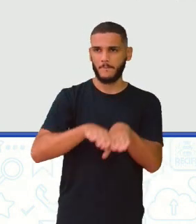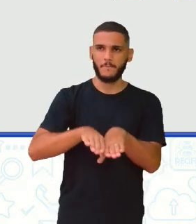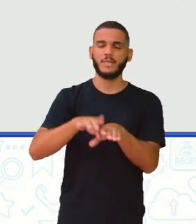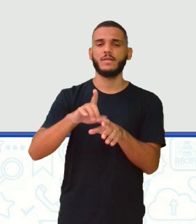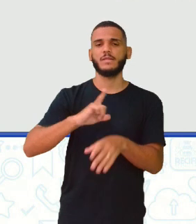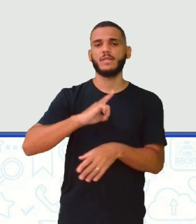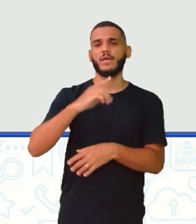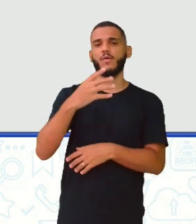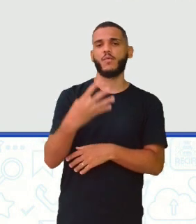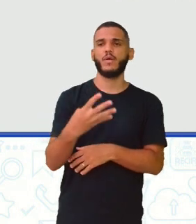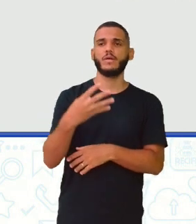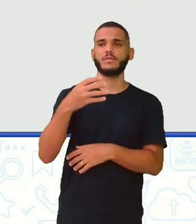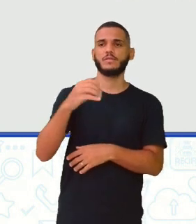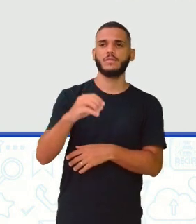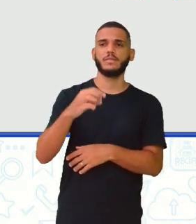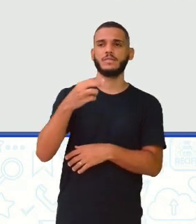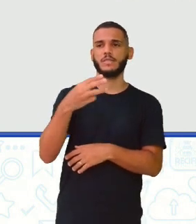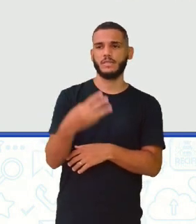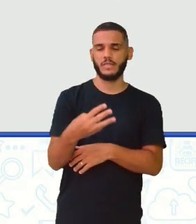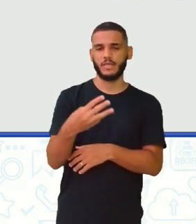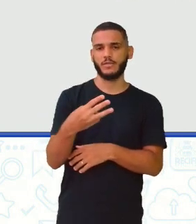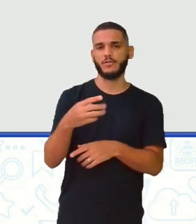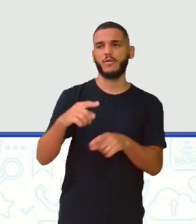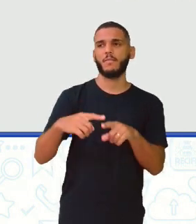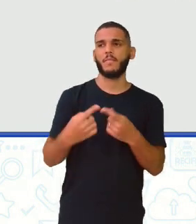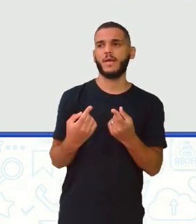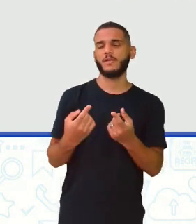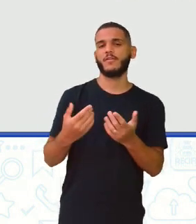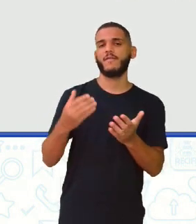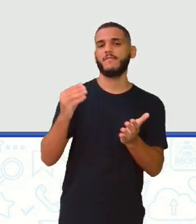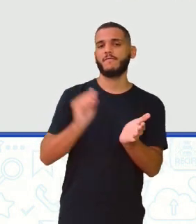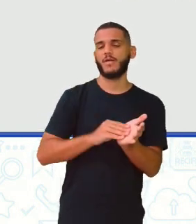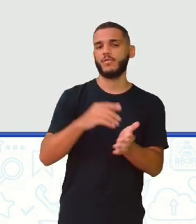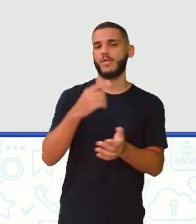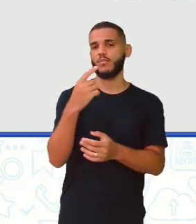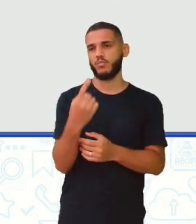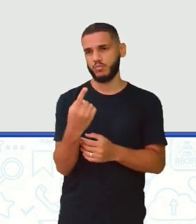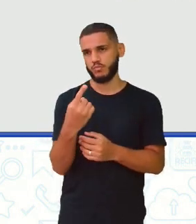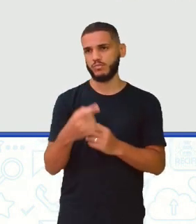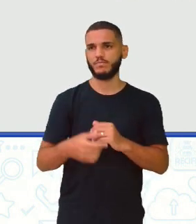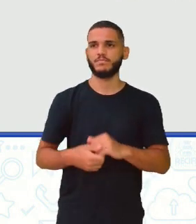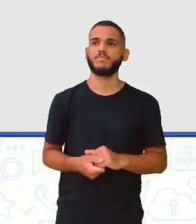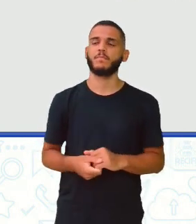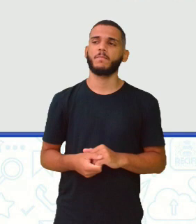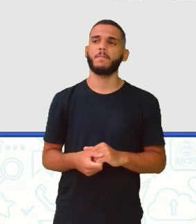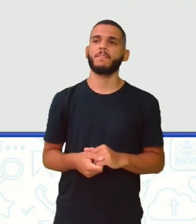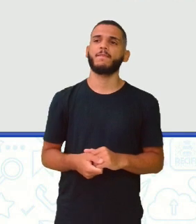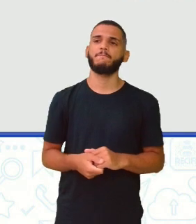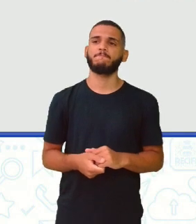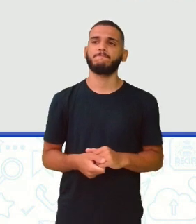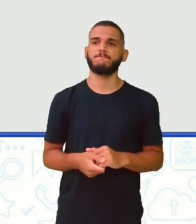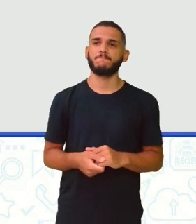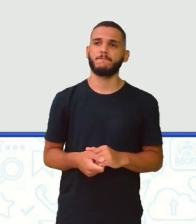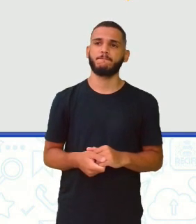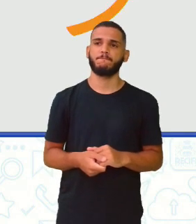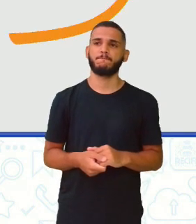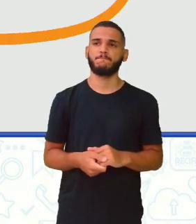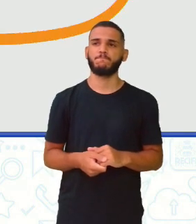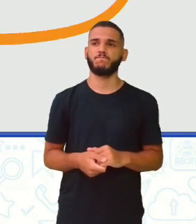403, só que resta 1. Veja que eu estou destacando aí o resto. Por quê?